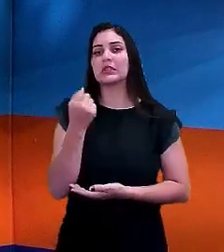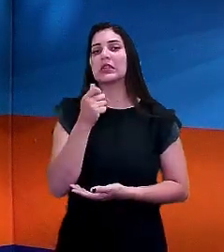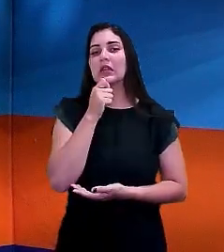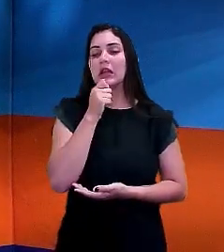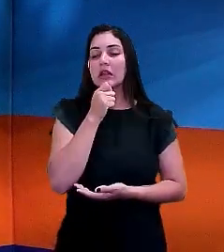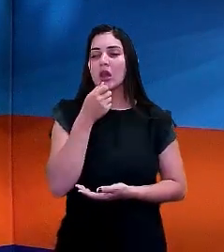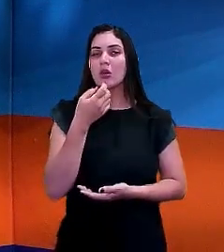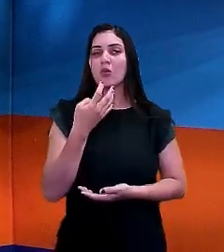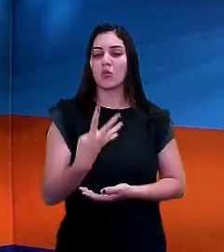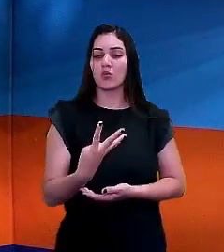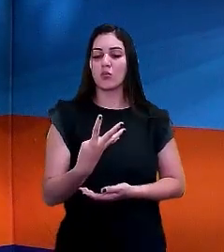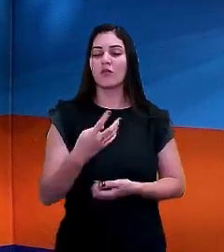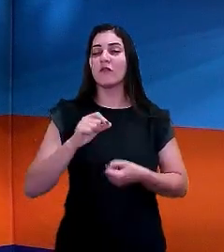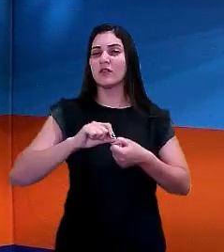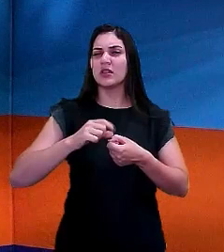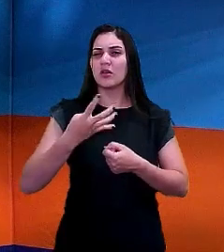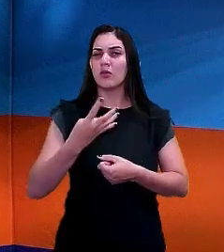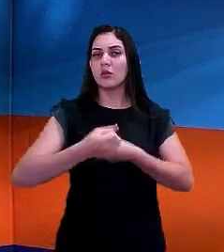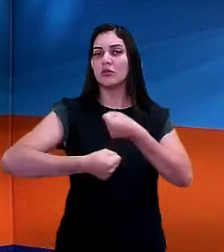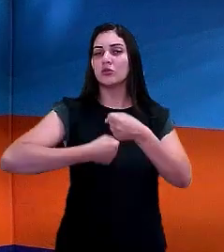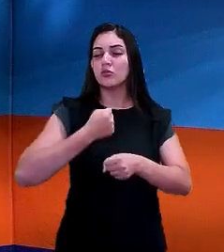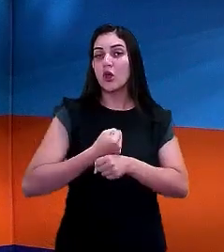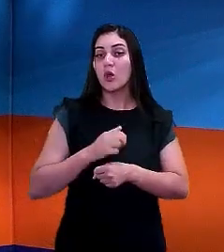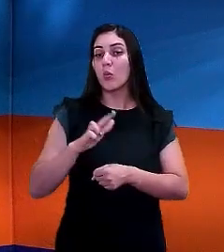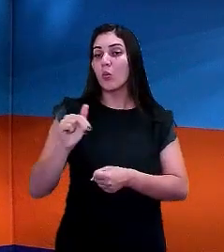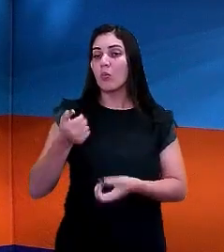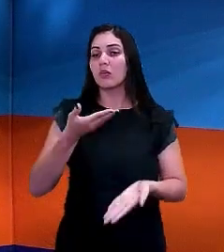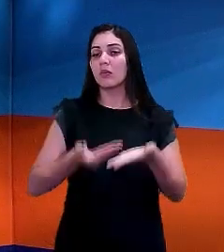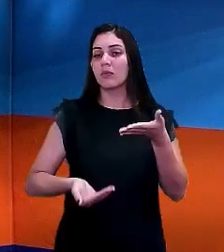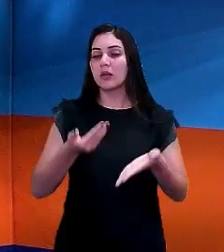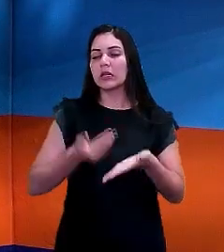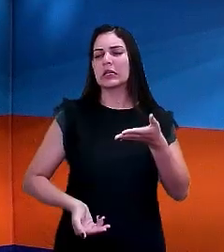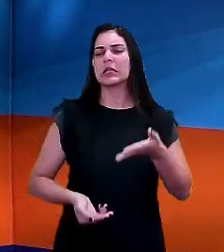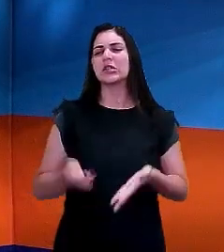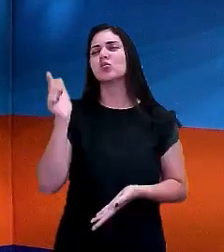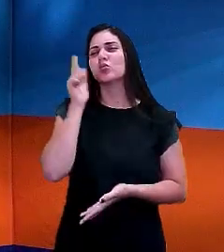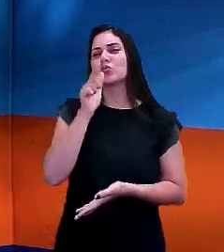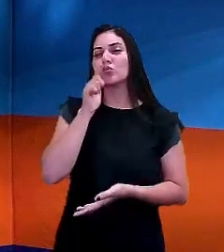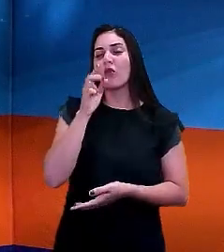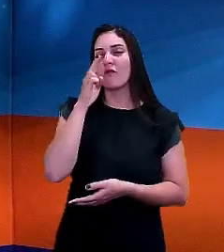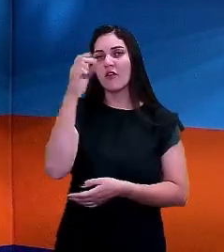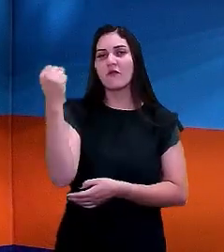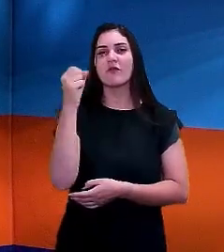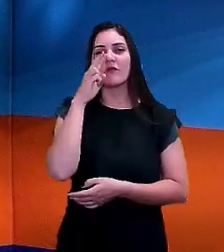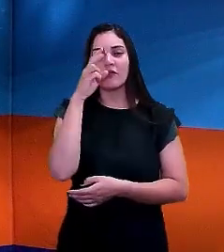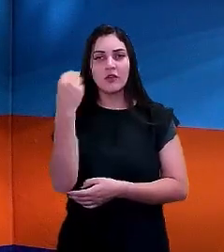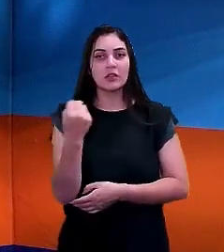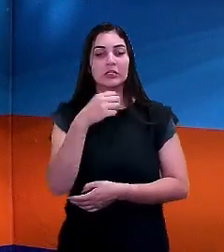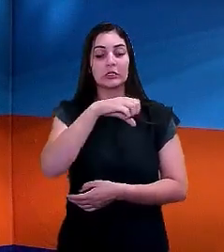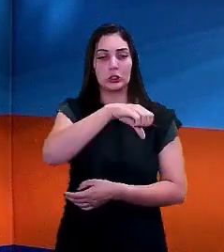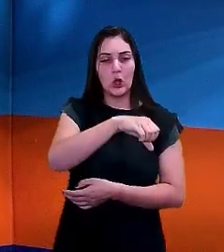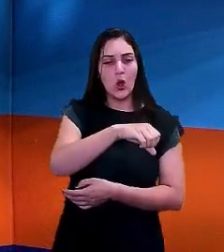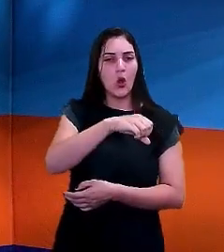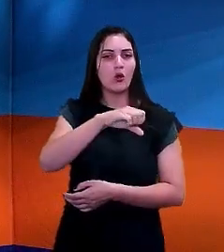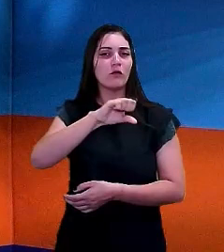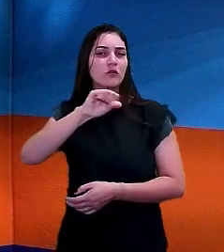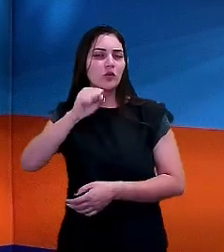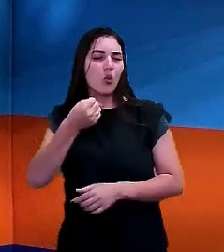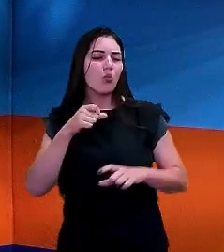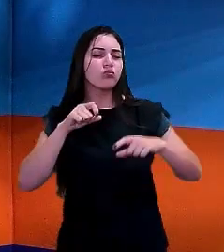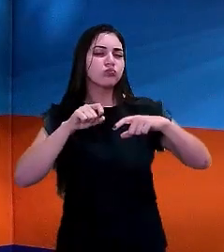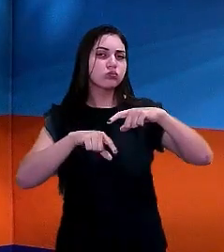não estava... Desculpe, que fazia 4 anos que não perdia e estava vencendo as partidas de 9 gols, outros de 8 gols. Então, era um